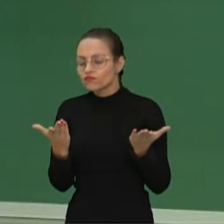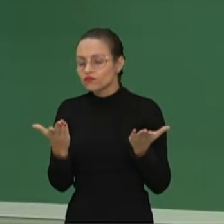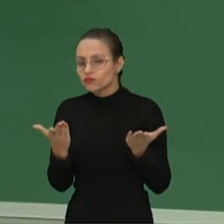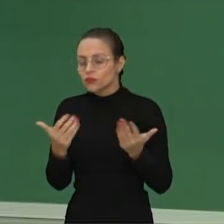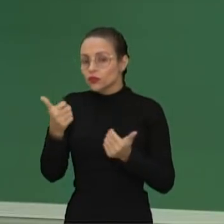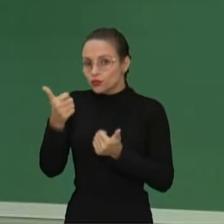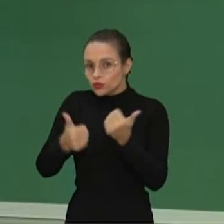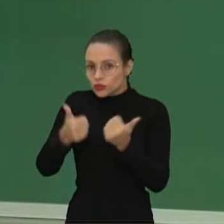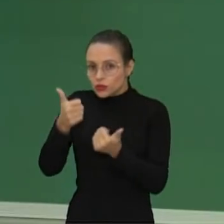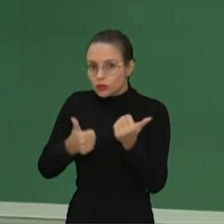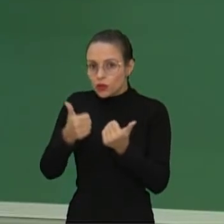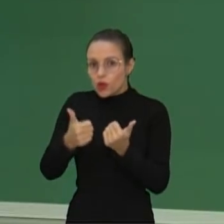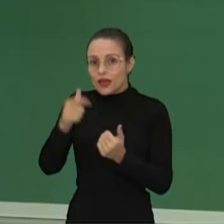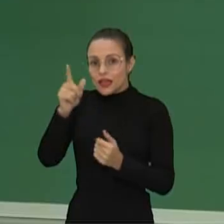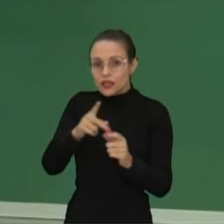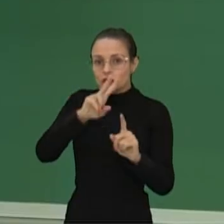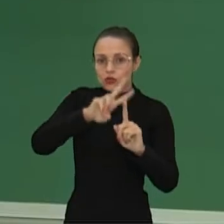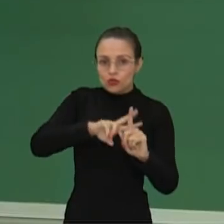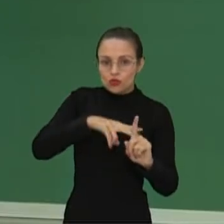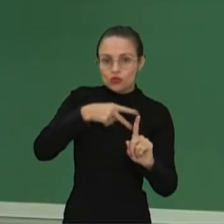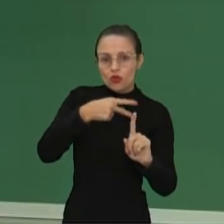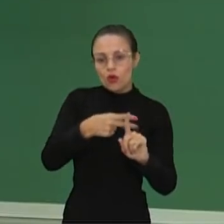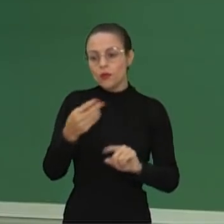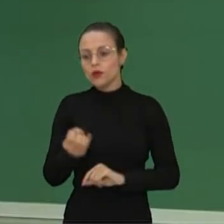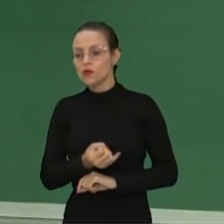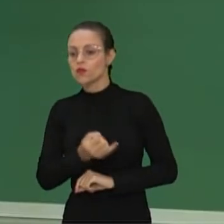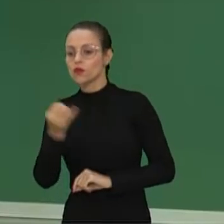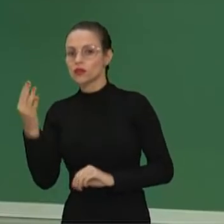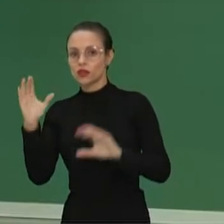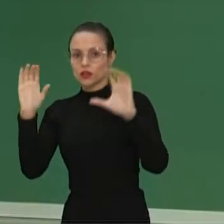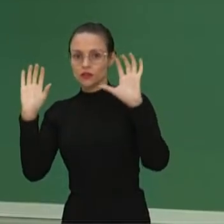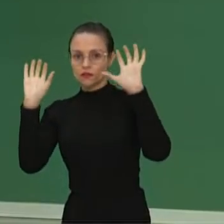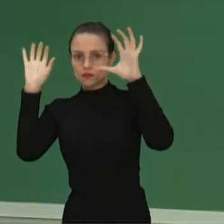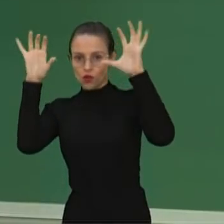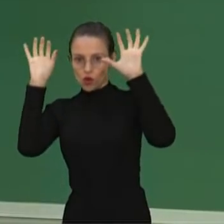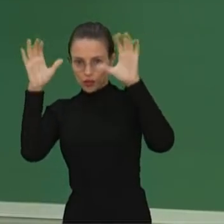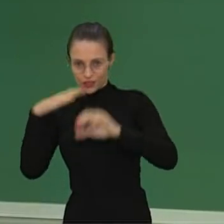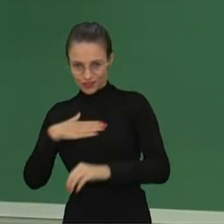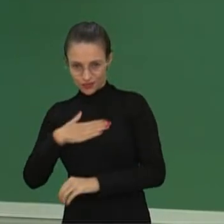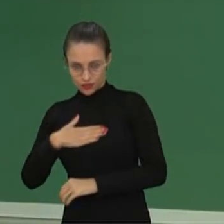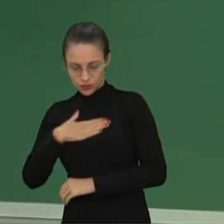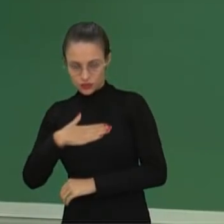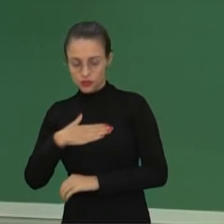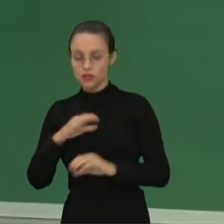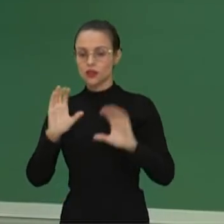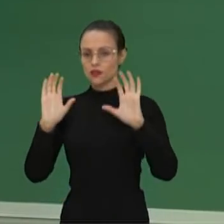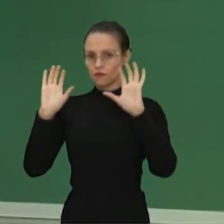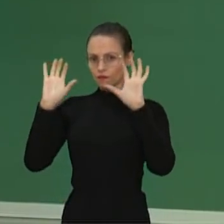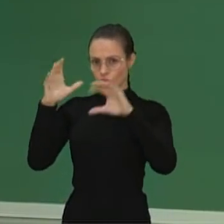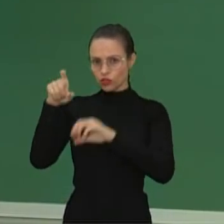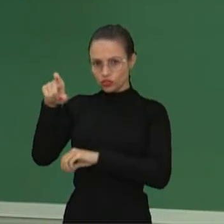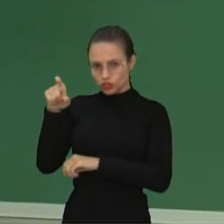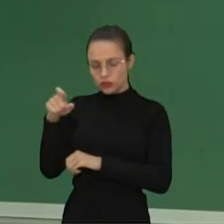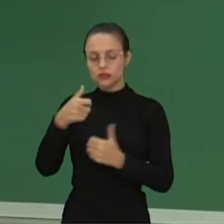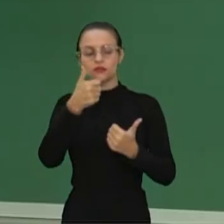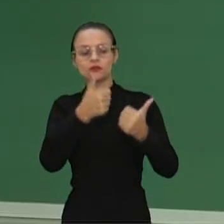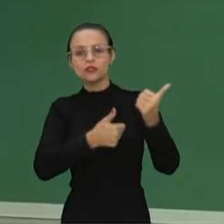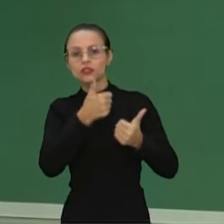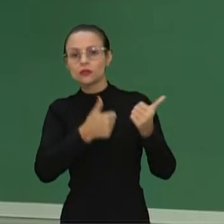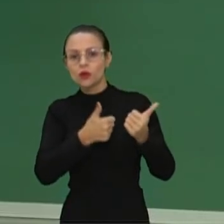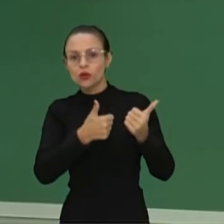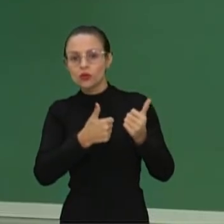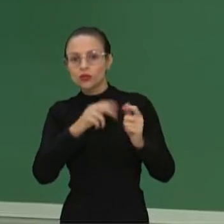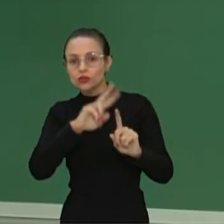De futebol é o dobro da quantidade da modalidade de vôlei. Então, se vôlei é X, futebol vai ser